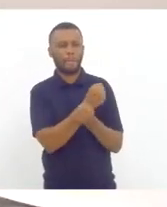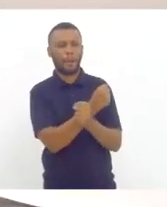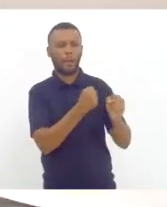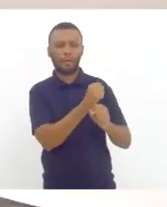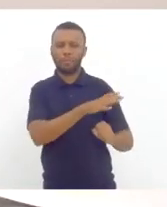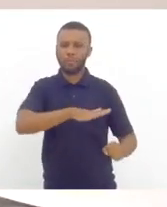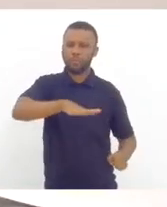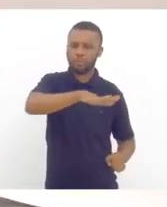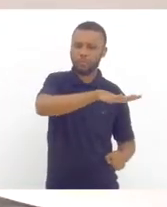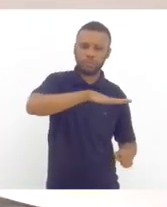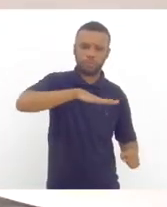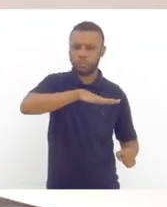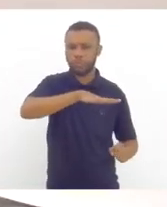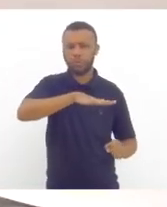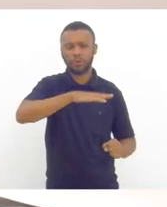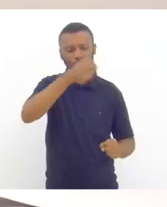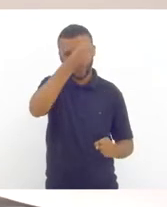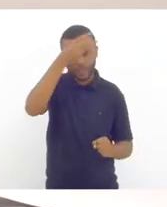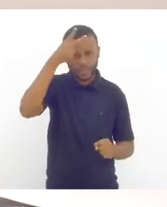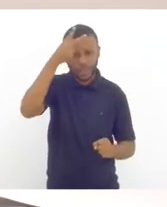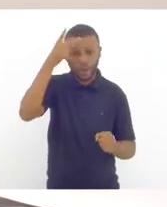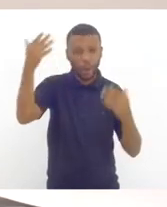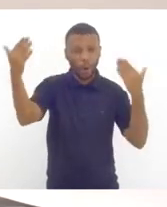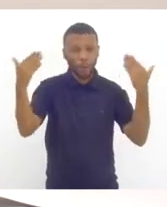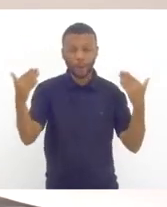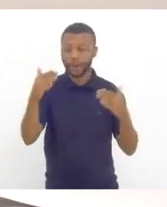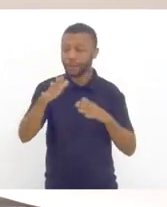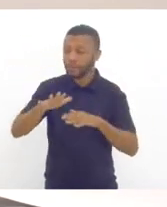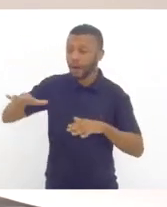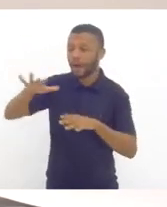a área total do Estado. 3,